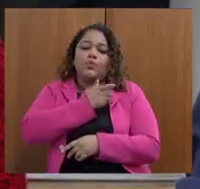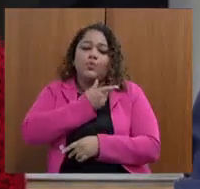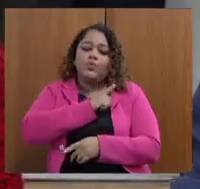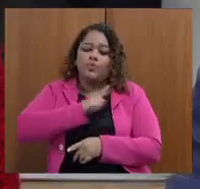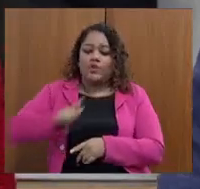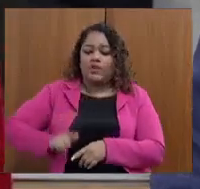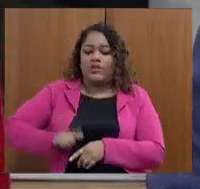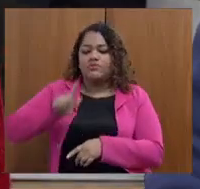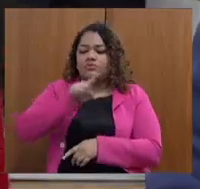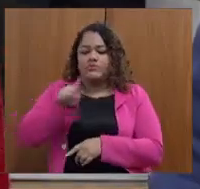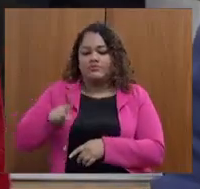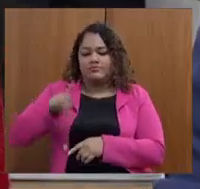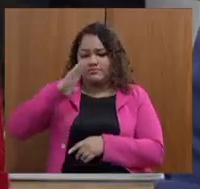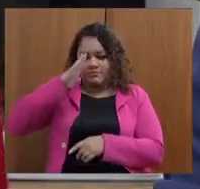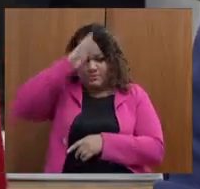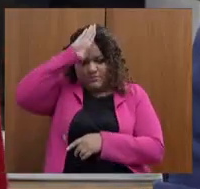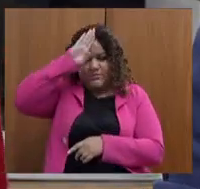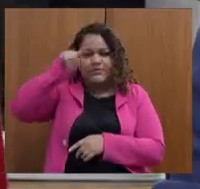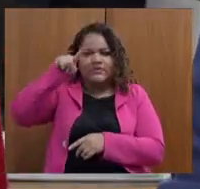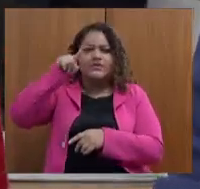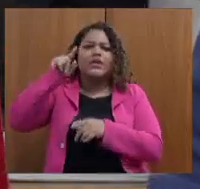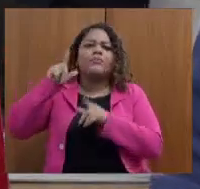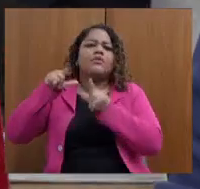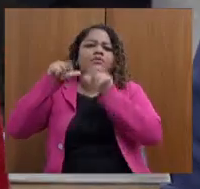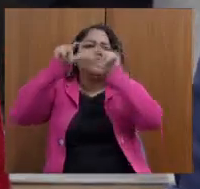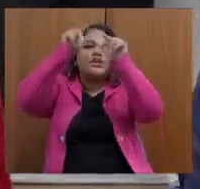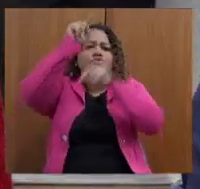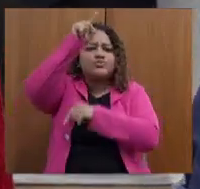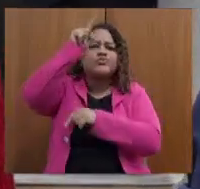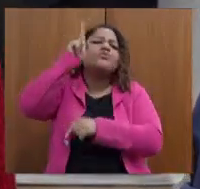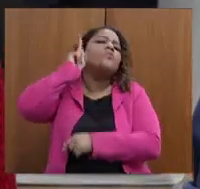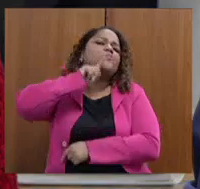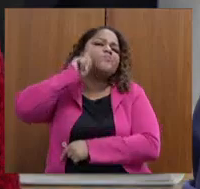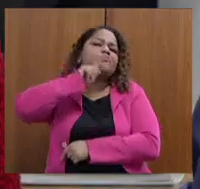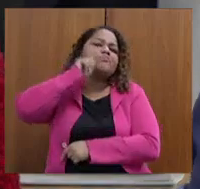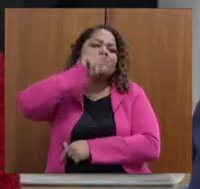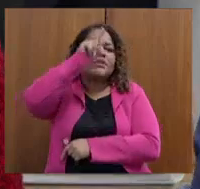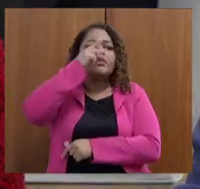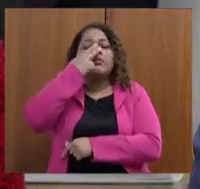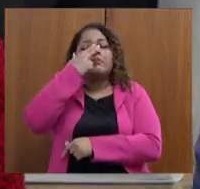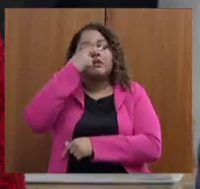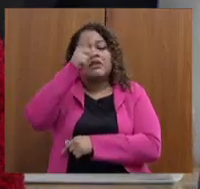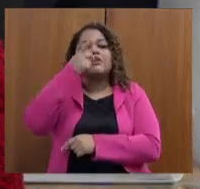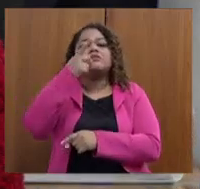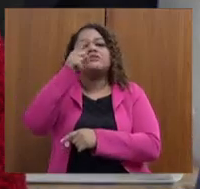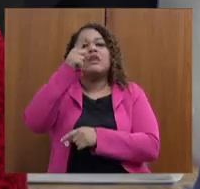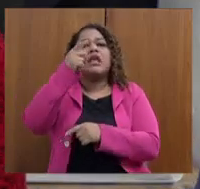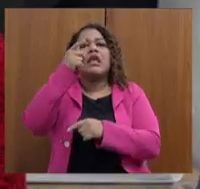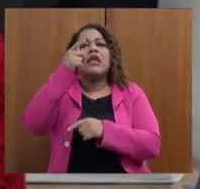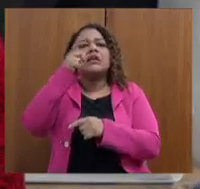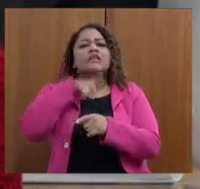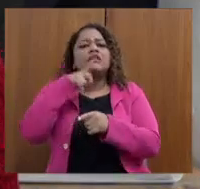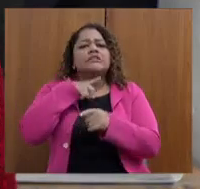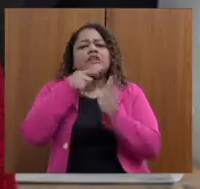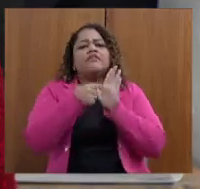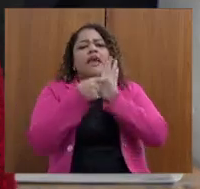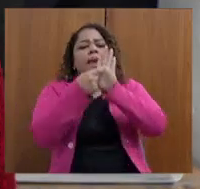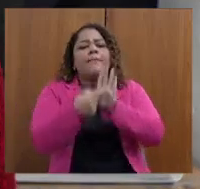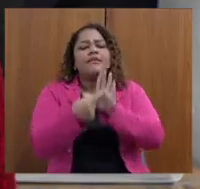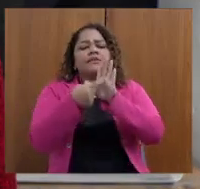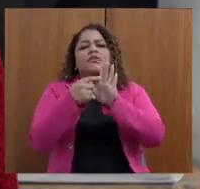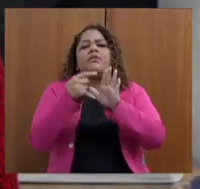onde ele fez na avaliação do próprio governo uma importante a apresentação do Vale do lítio